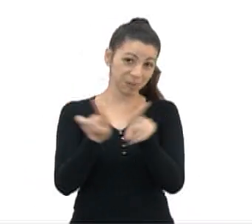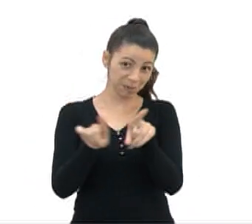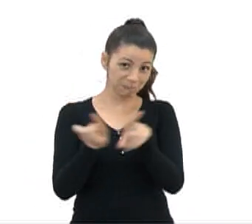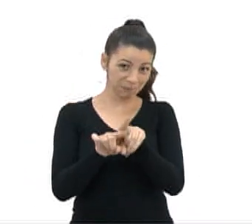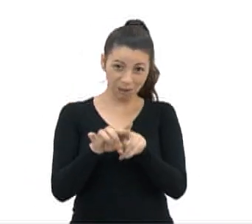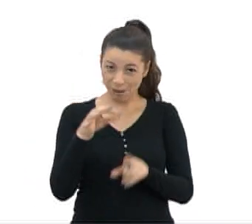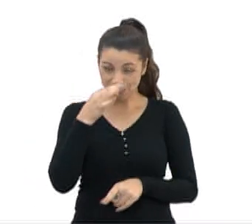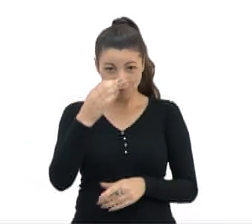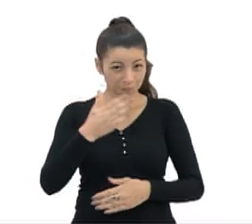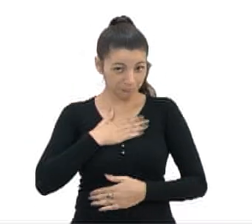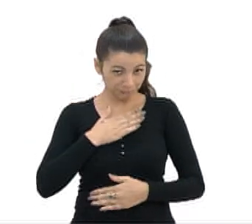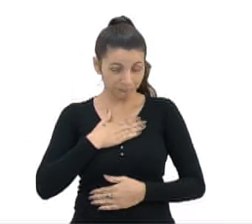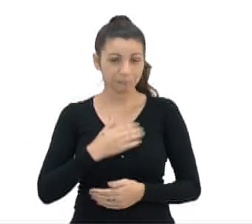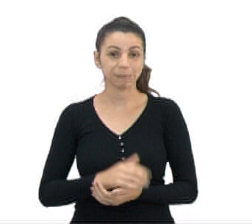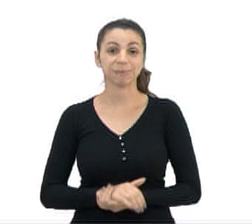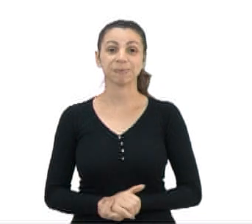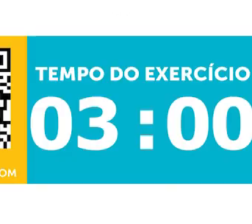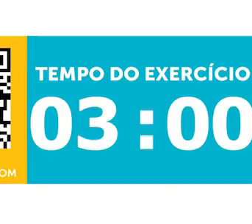vou sugerir também.